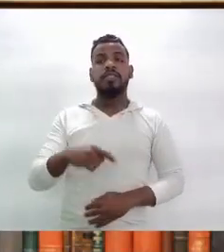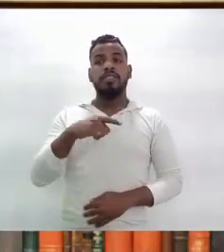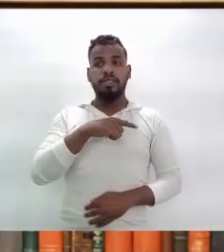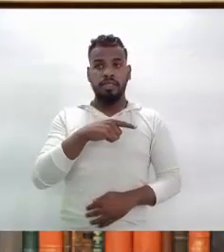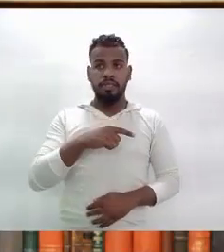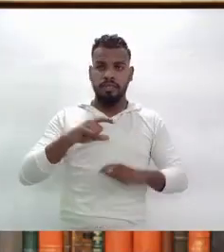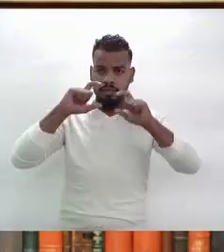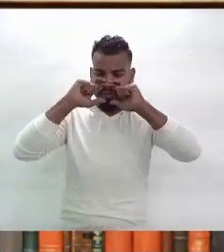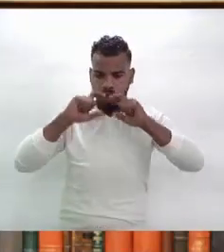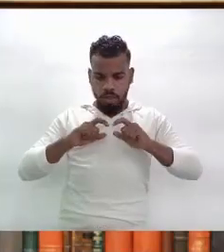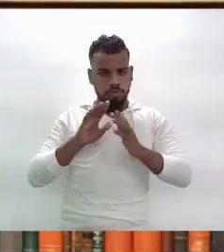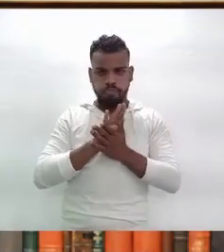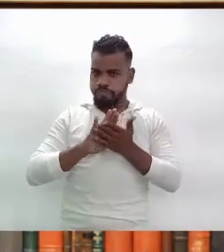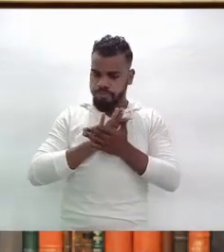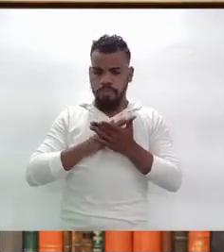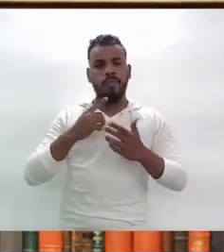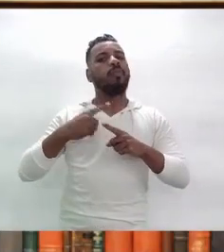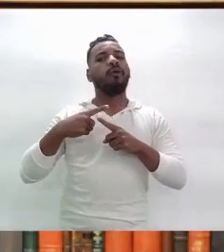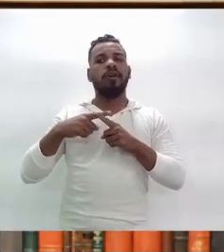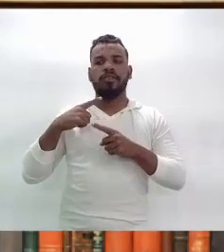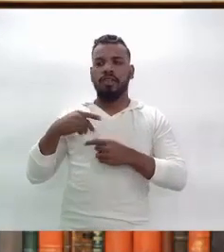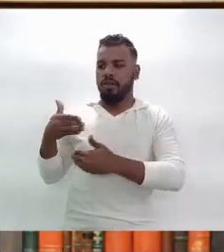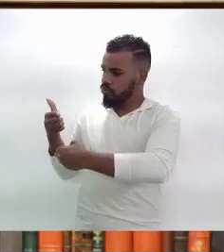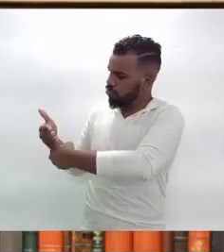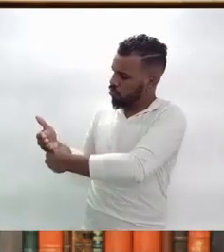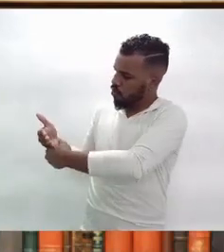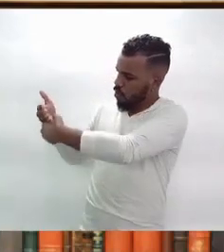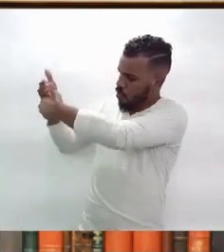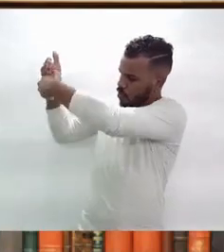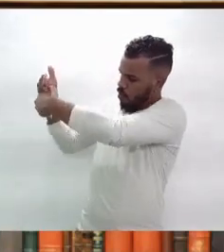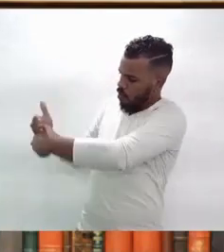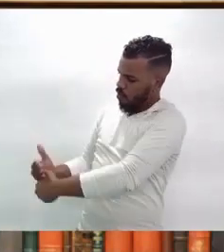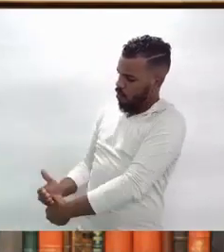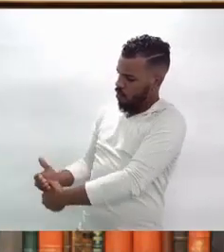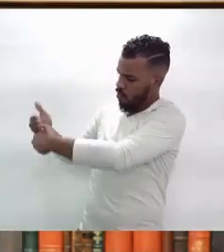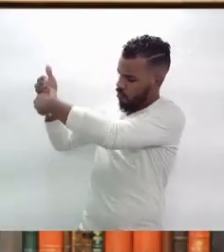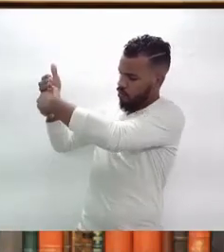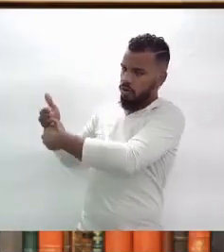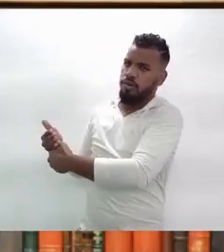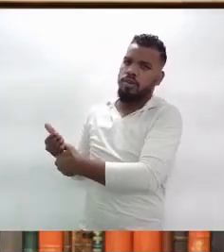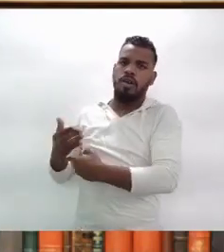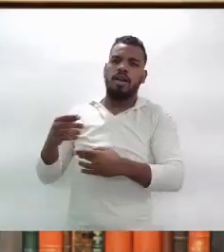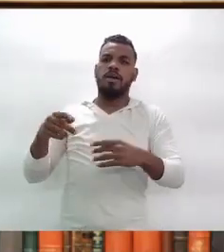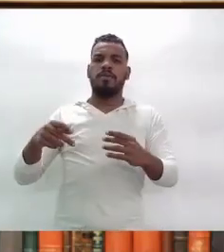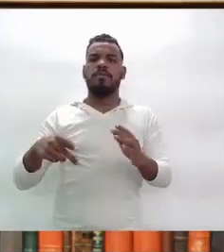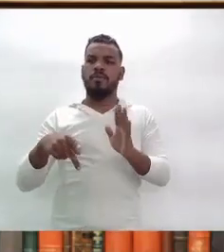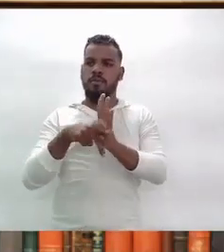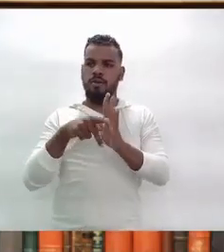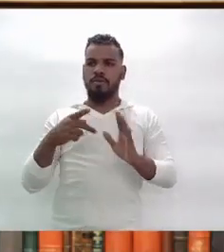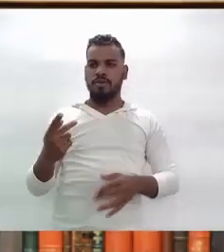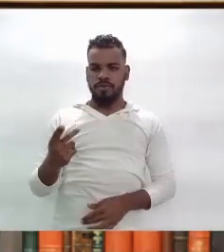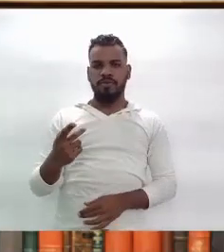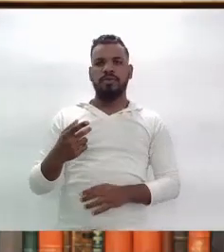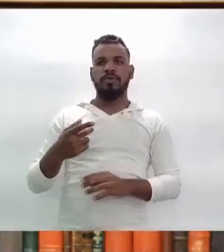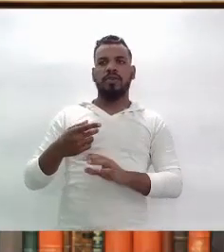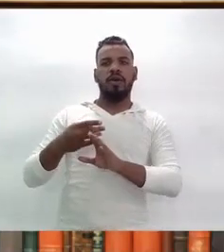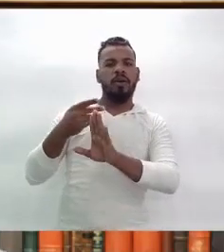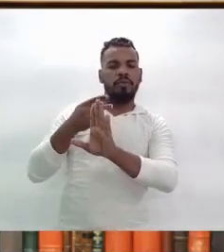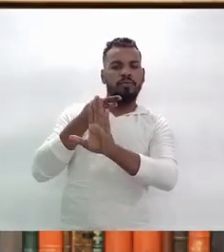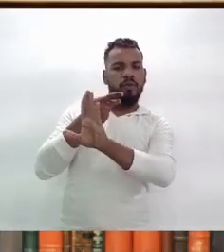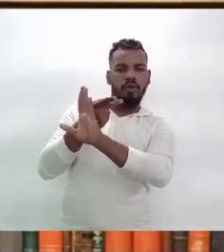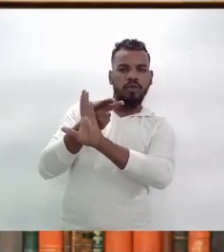sem máscaras, porque estamos usando o biombo, certo? Com o código, né? Com a proteção, olha aqui, ó, a proteção contra